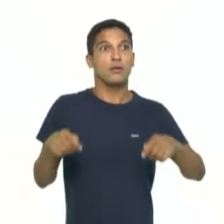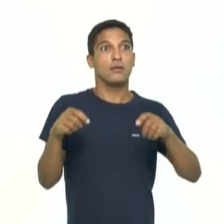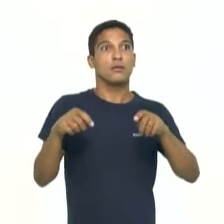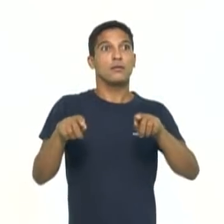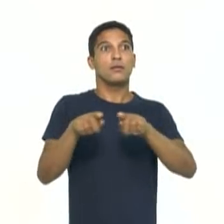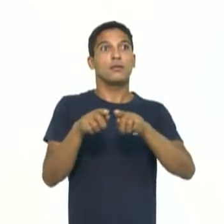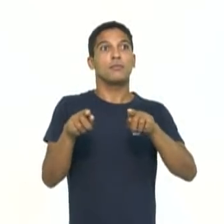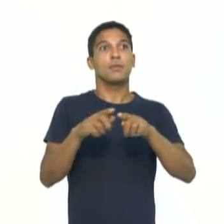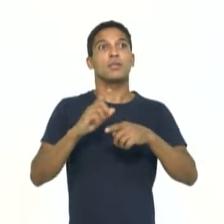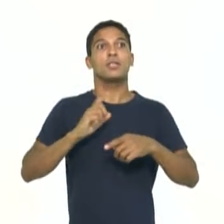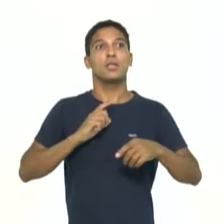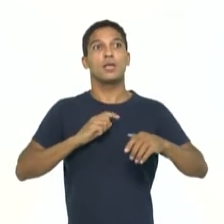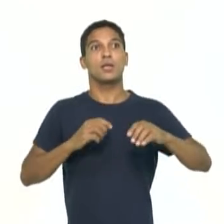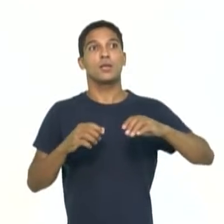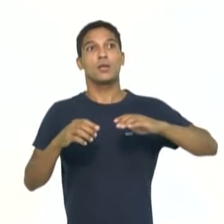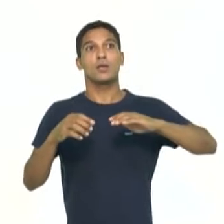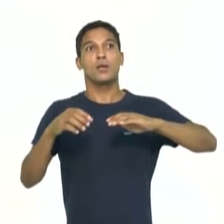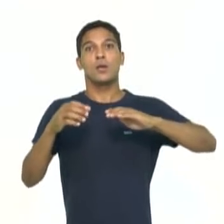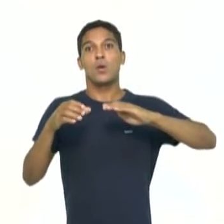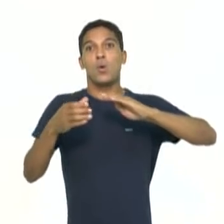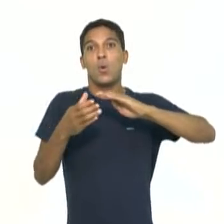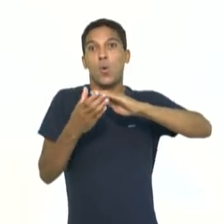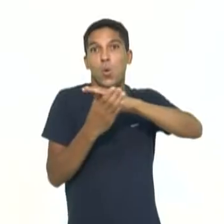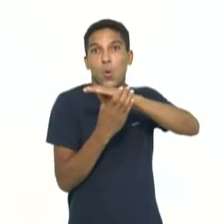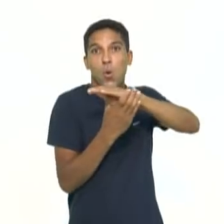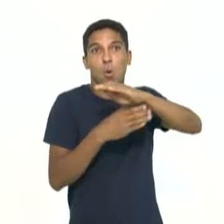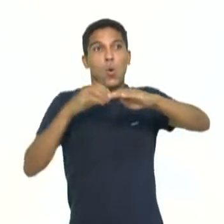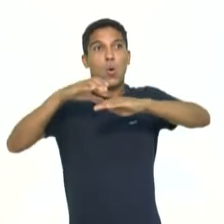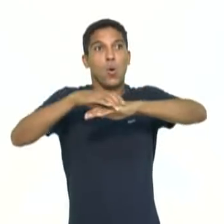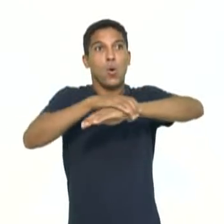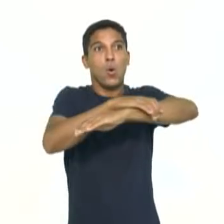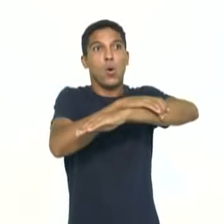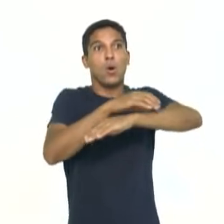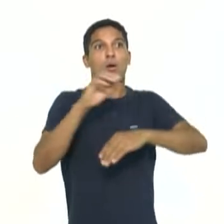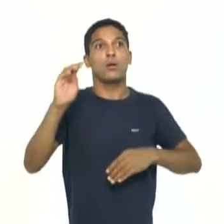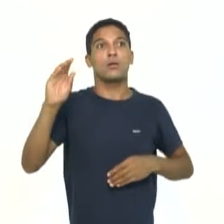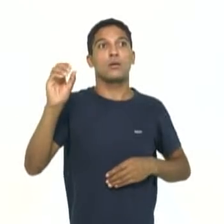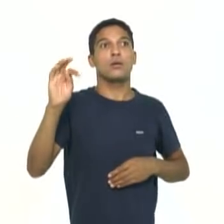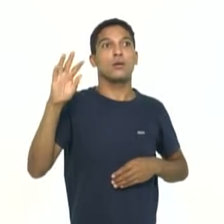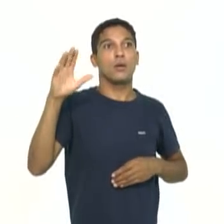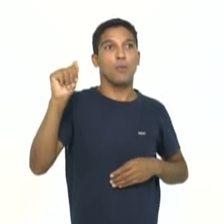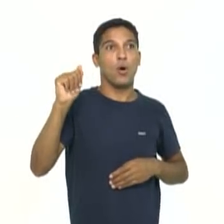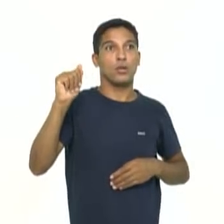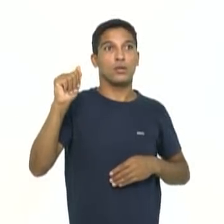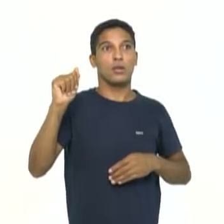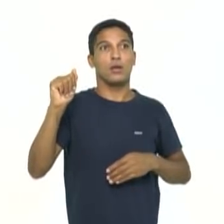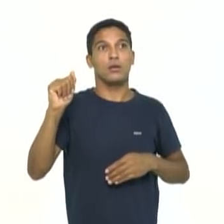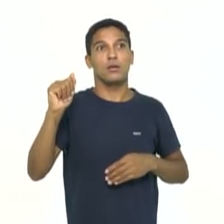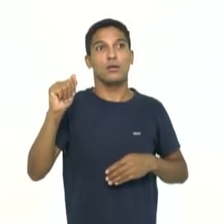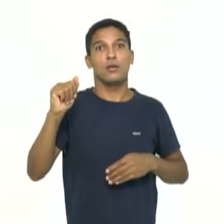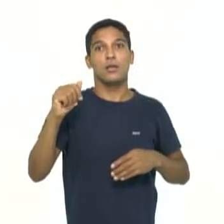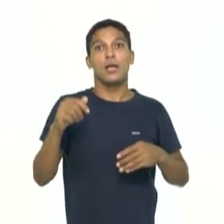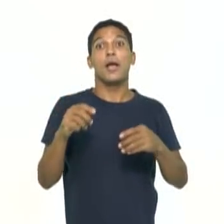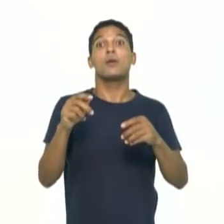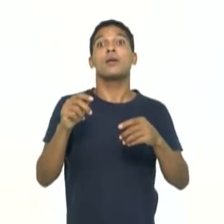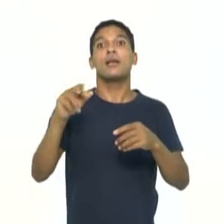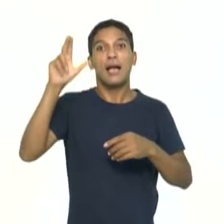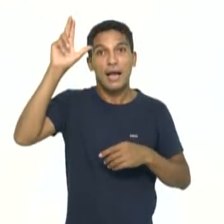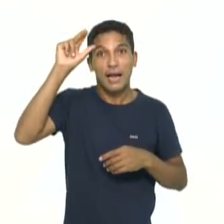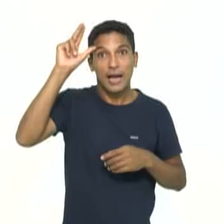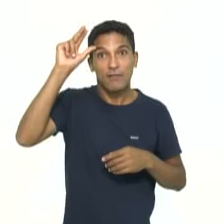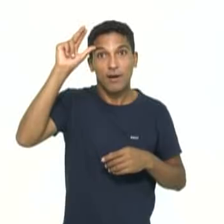sempre a sua bota, que era uma bota de garrão de potro, era feito da perna do